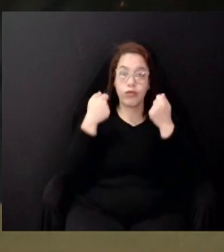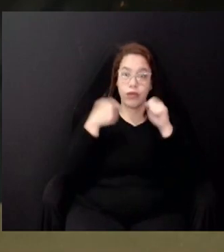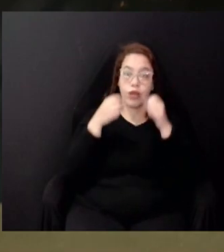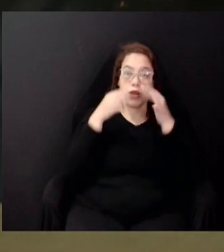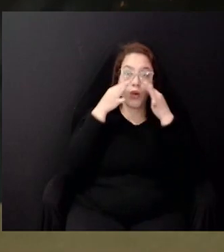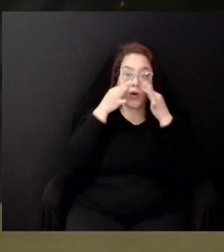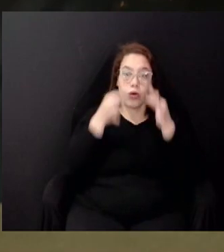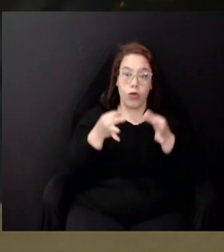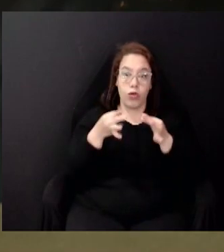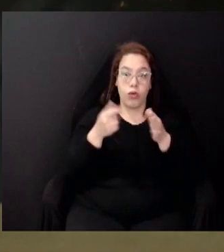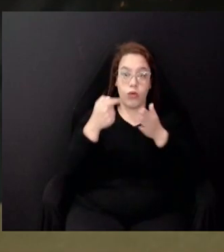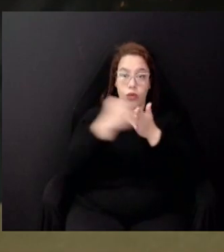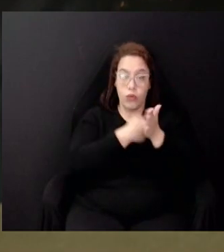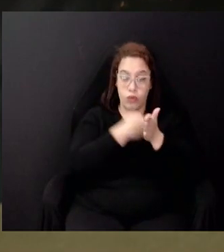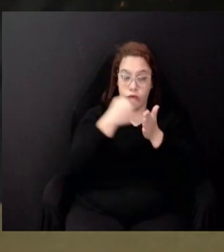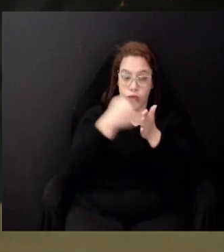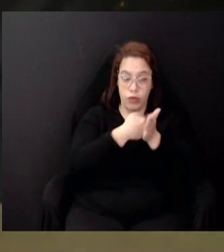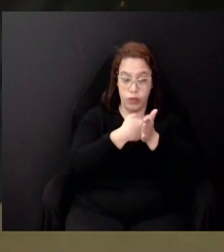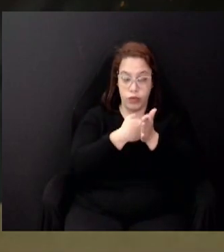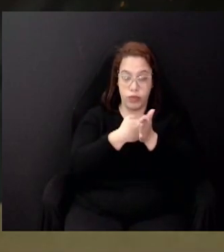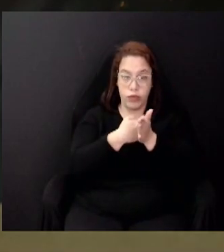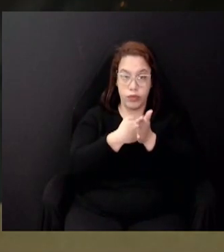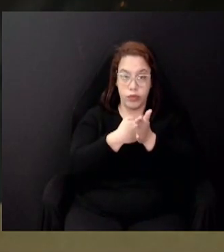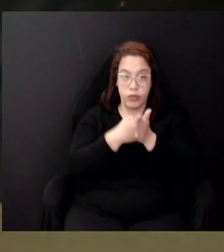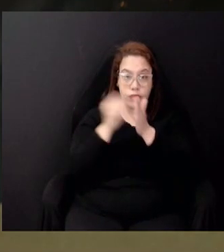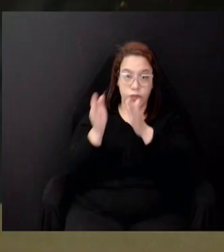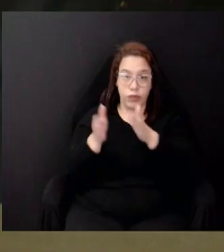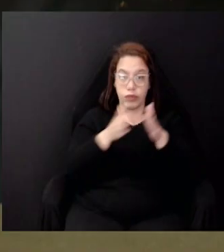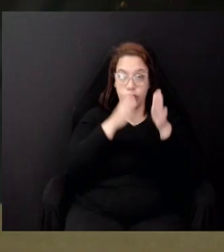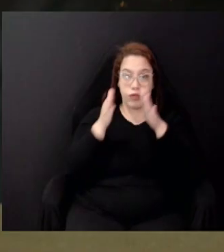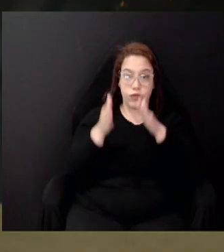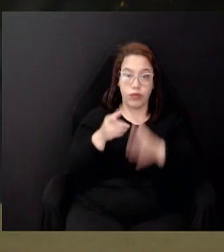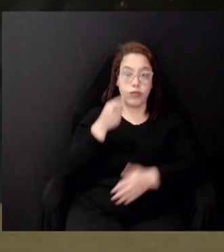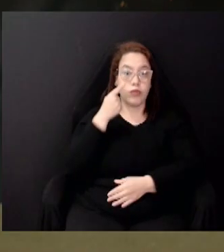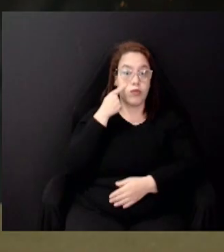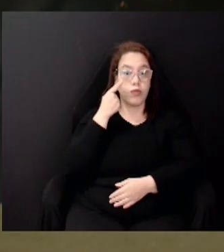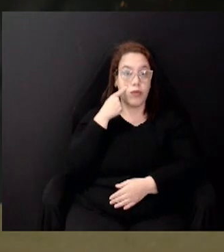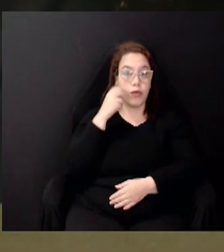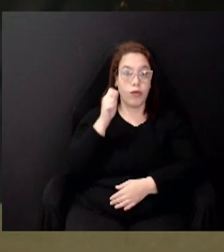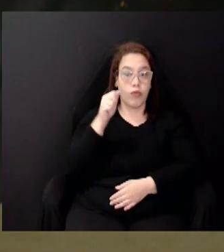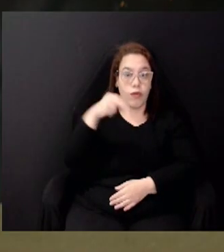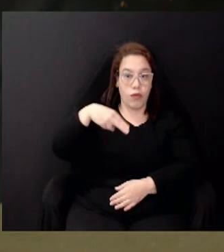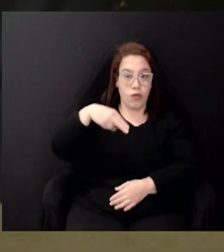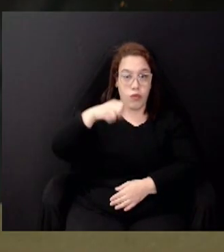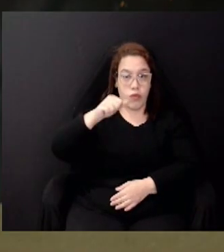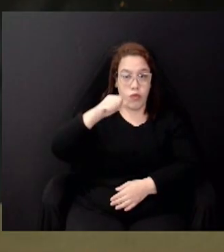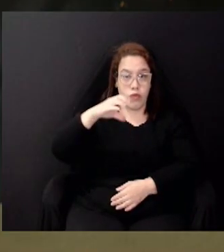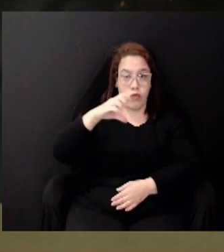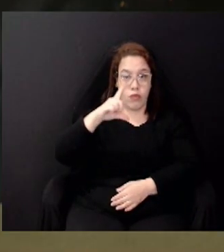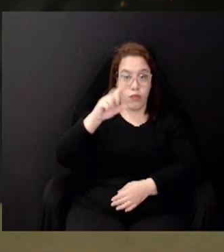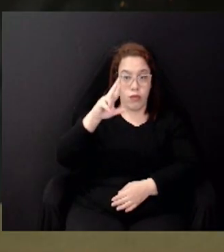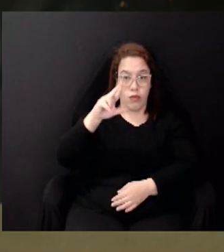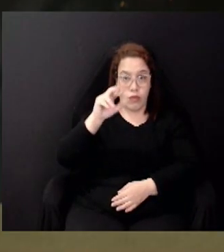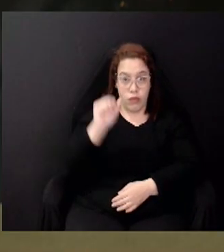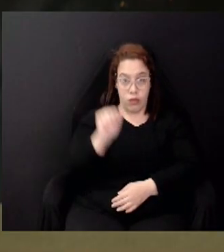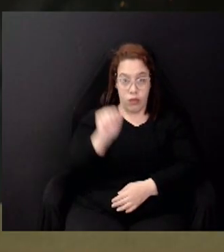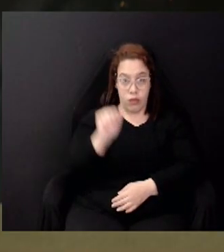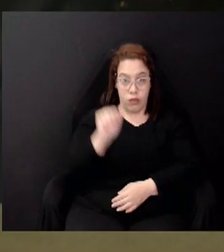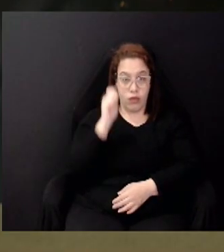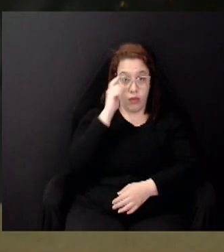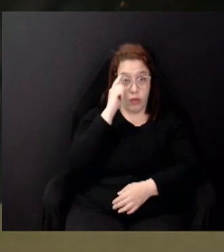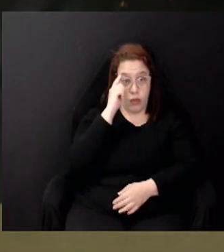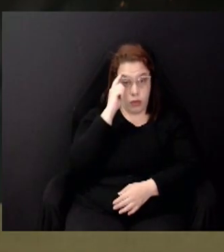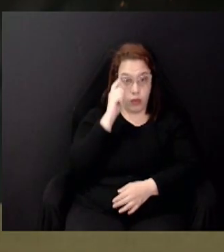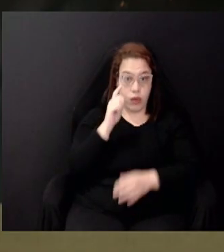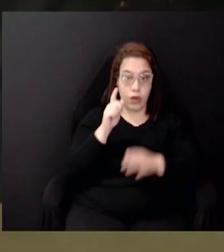mais uma pergunta na tela para a gente, por gentileza, produção. Vamos ver quem está conosco. A Ana Clara Mendes, do Jardim Olinda, legislação. Então